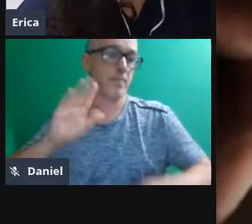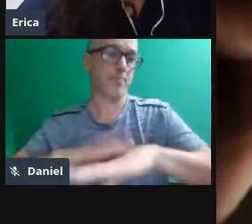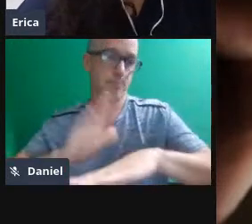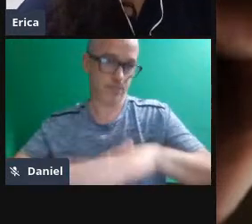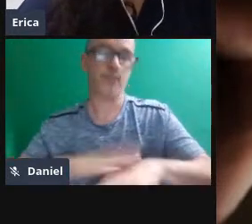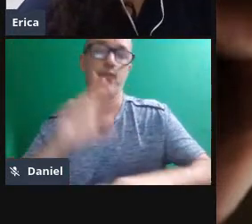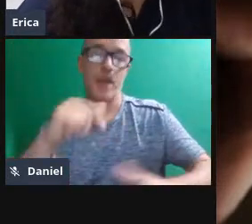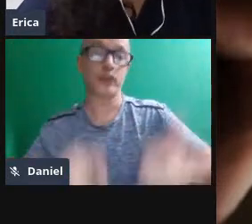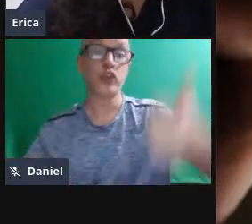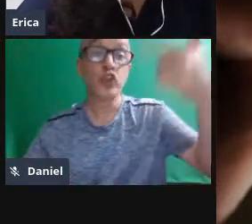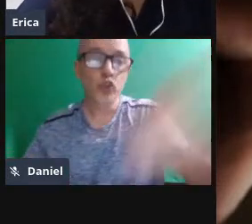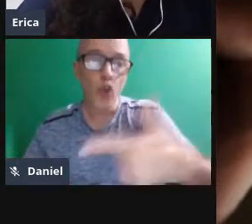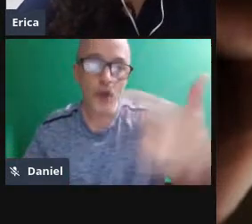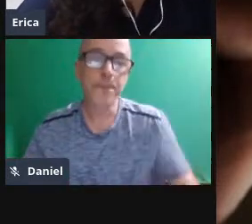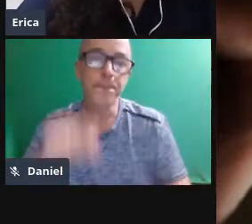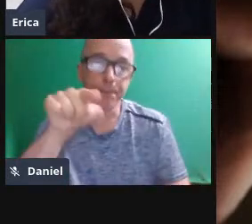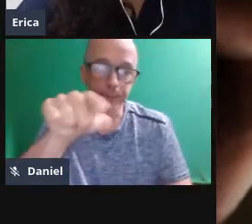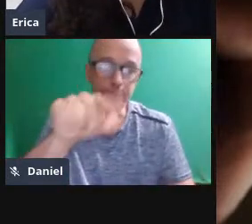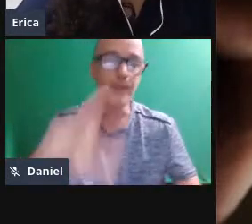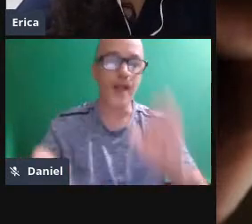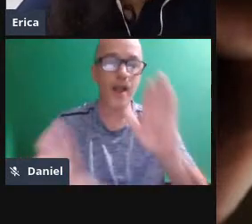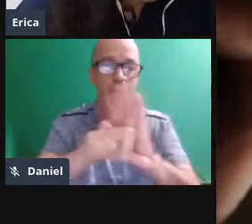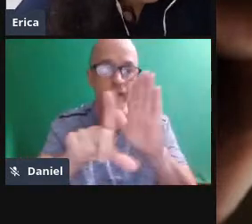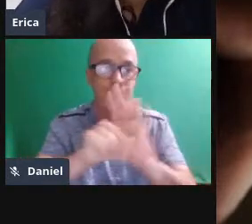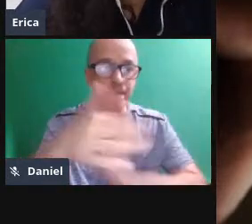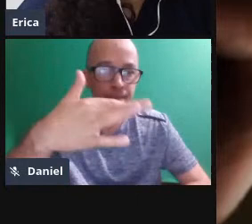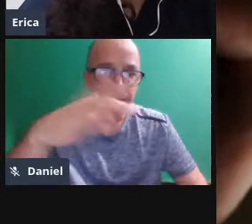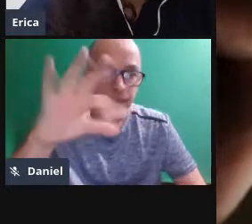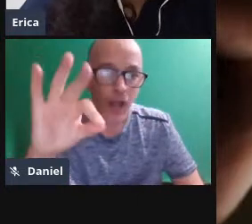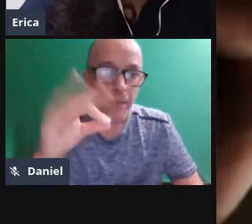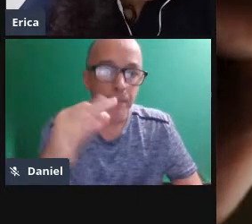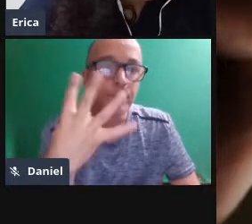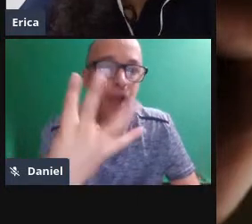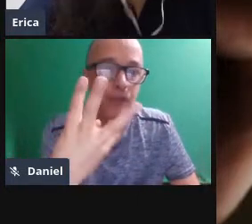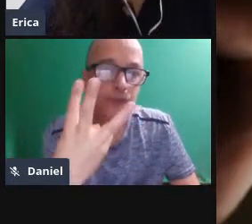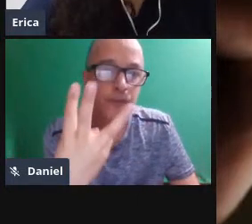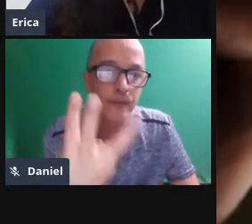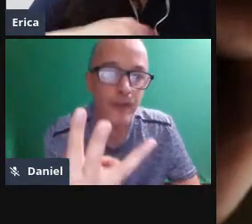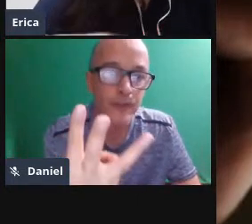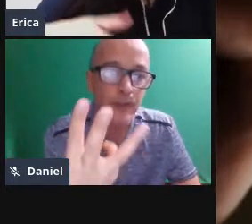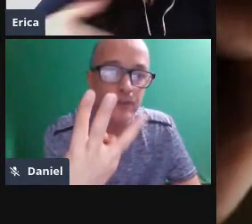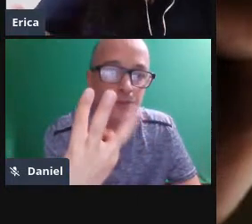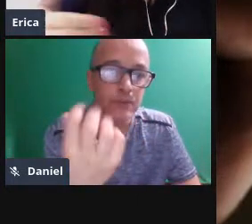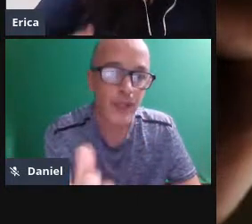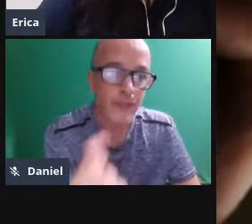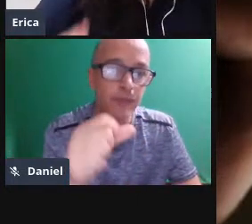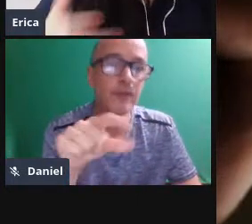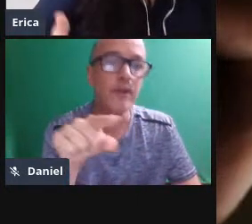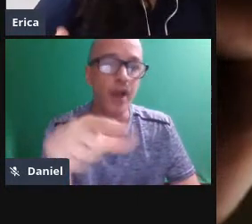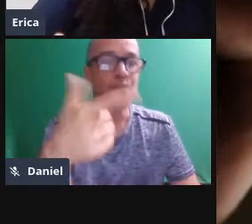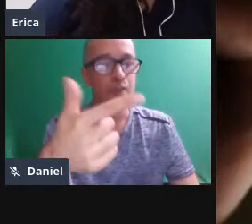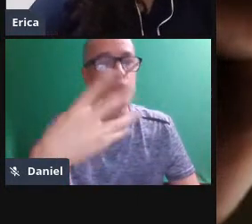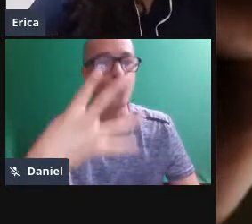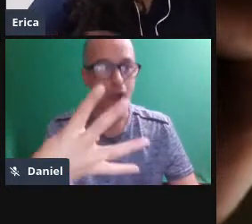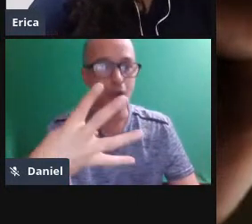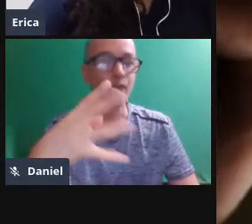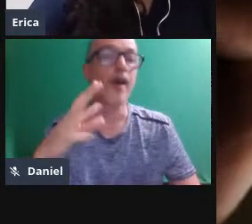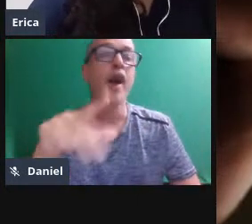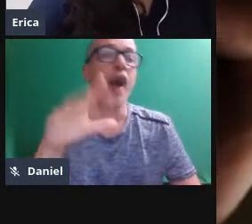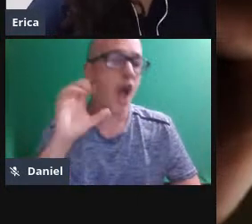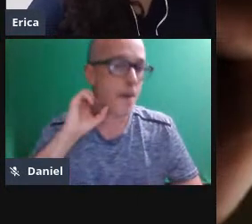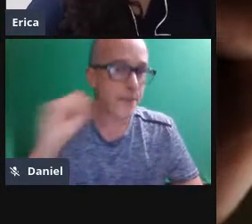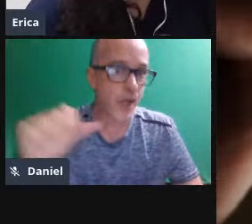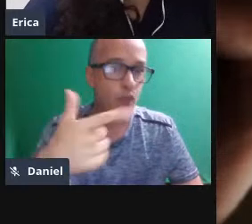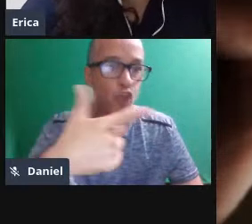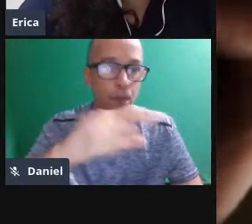O governador na época que e aí que criou essa lei. E aí essa é a segunda lei, que é a